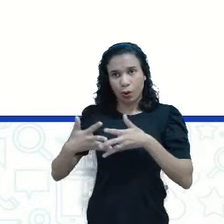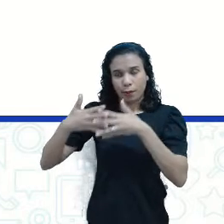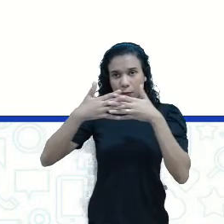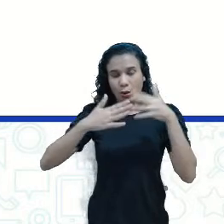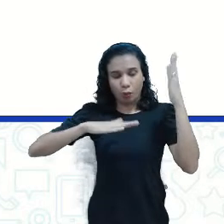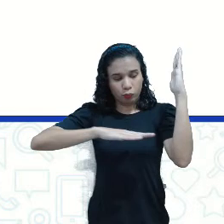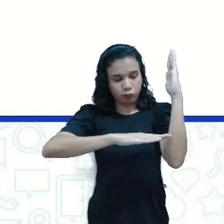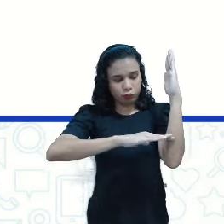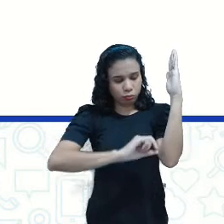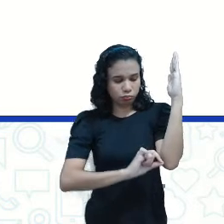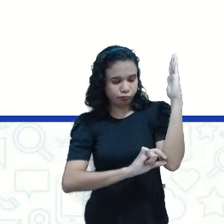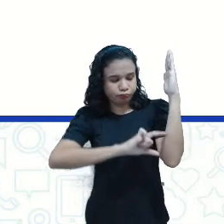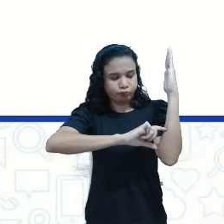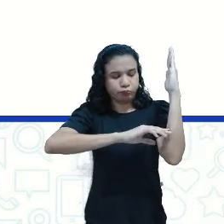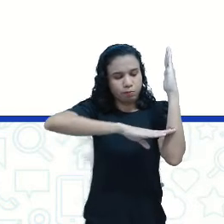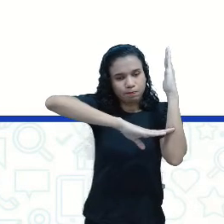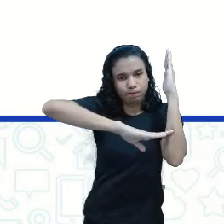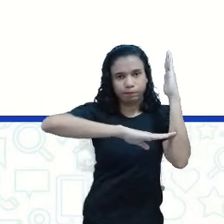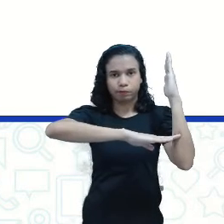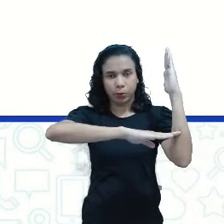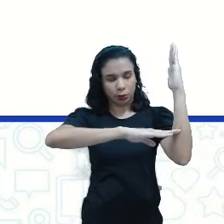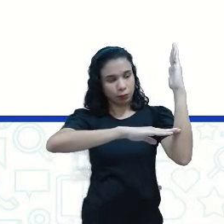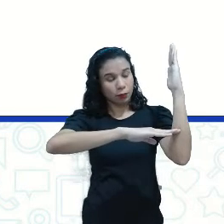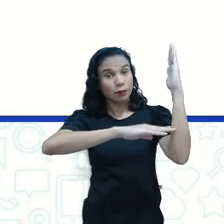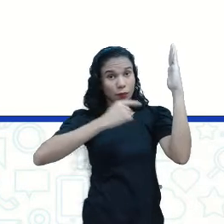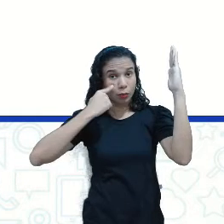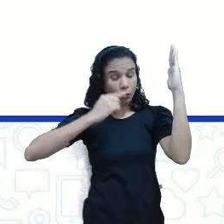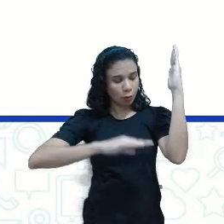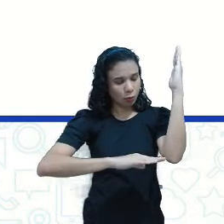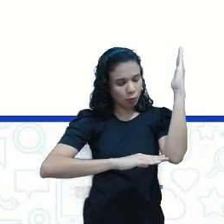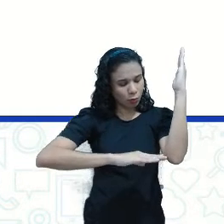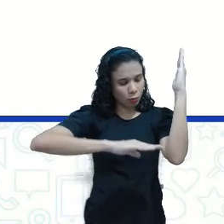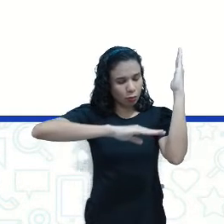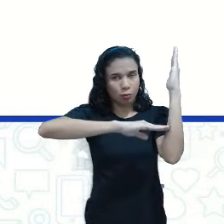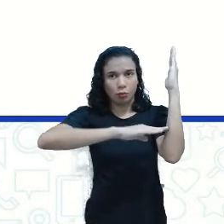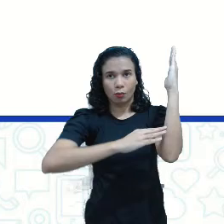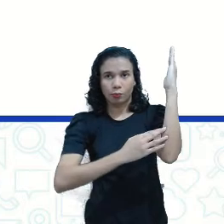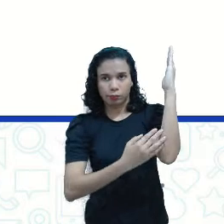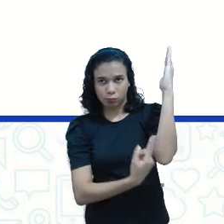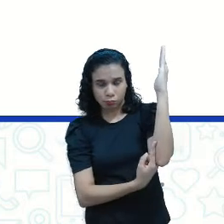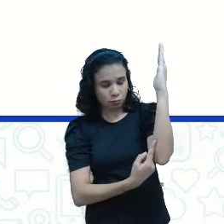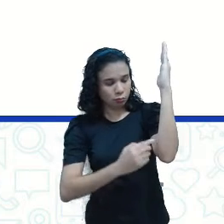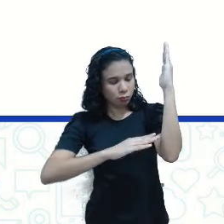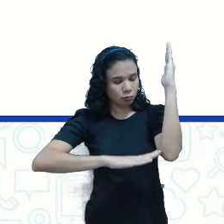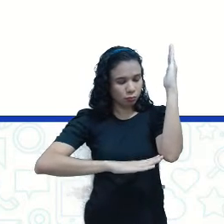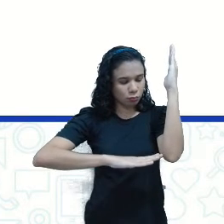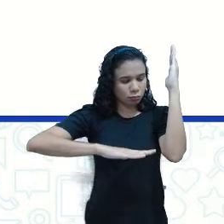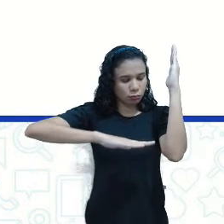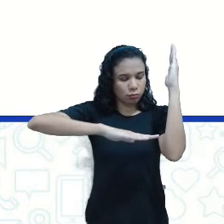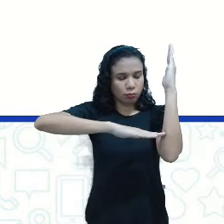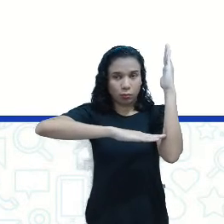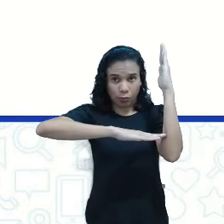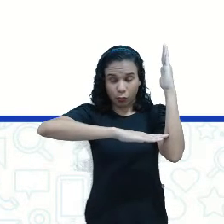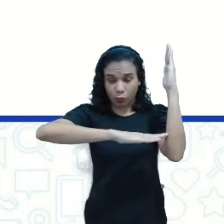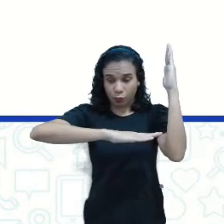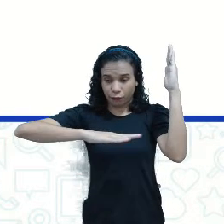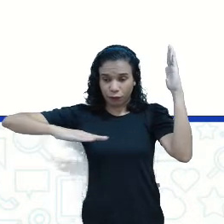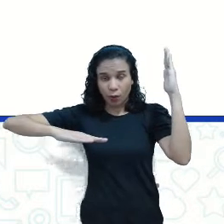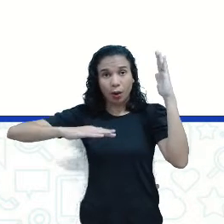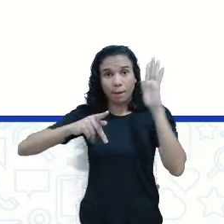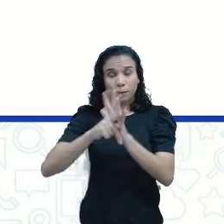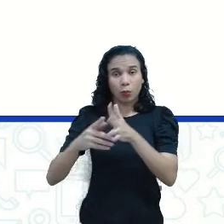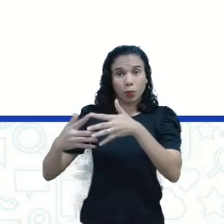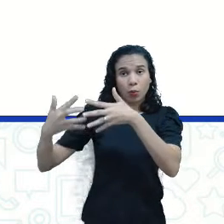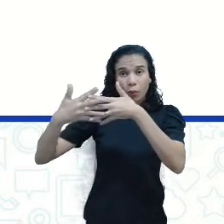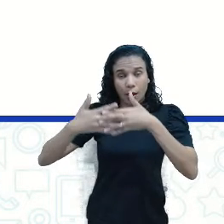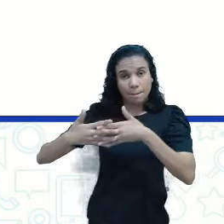está o carro, né? 1 metro de altura. Então, a partir de 1 metro em diante, colocou lá a escada. Sobre o caminhão que se encontrava afastado